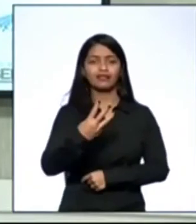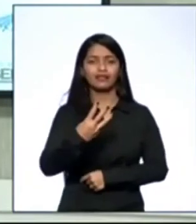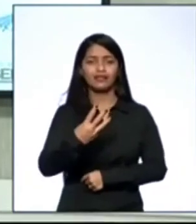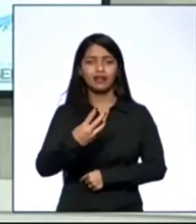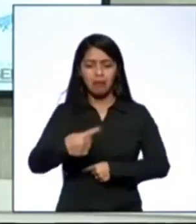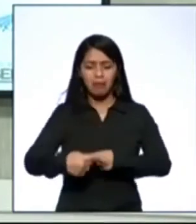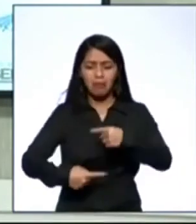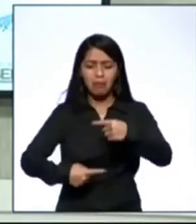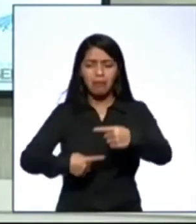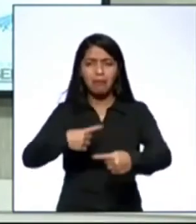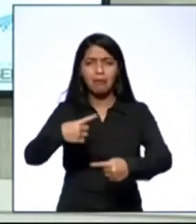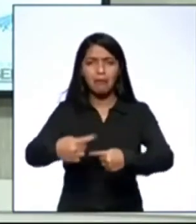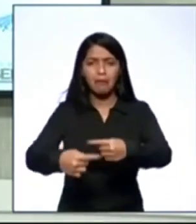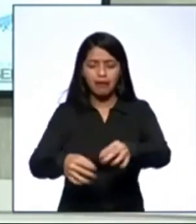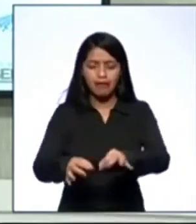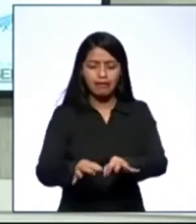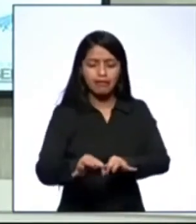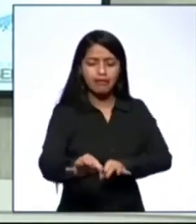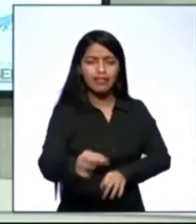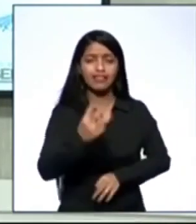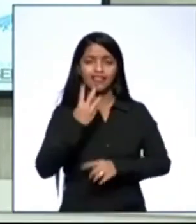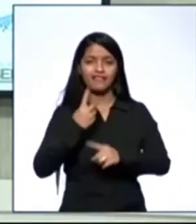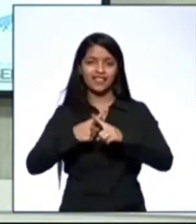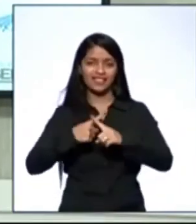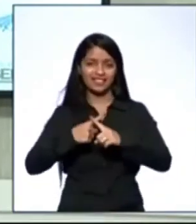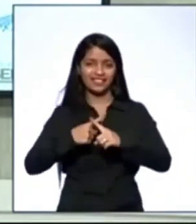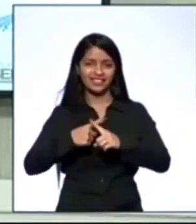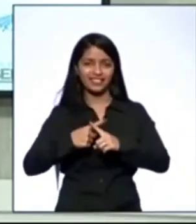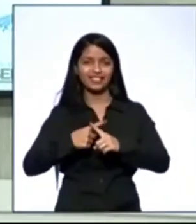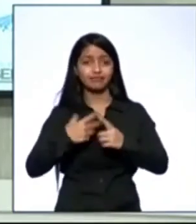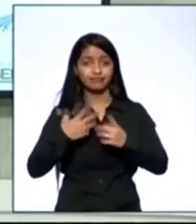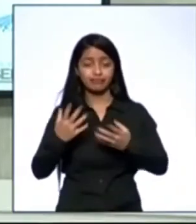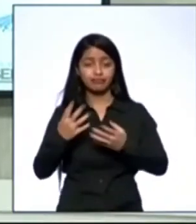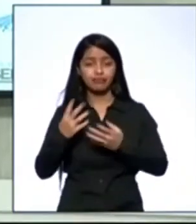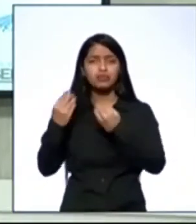caminhar a bicicleta 3 vezes 2 PR. A gente pode escrever assim, ó,